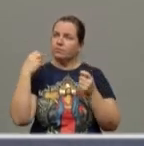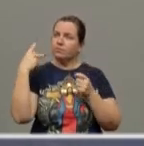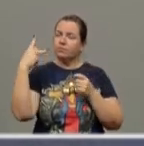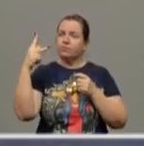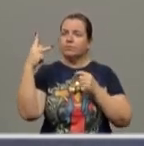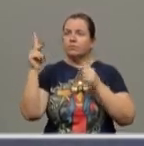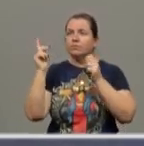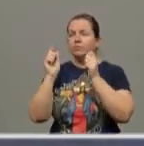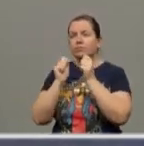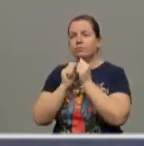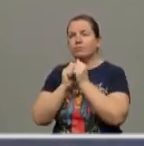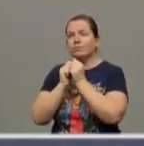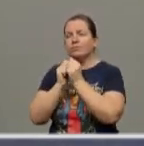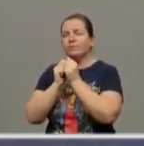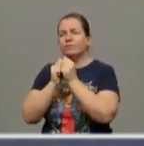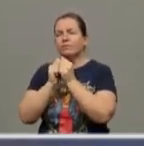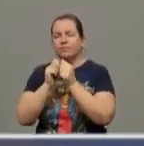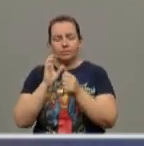sara-me